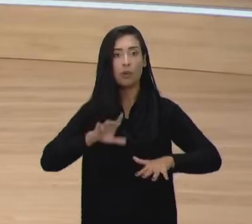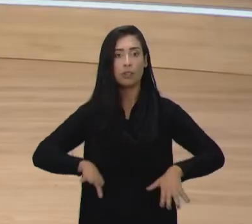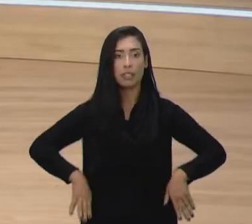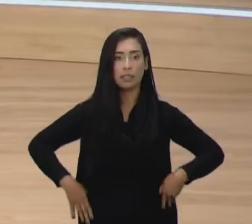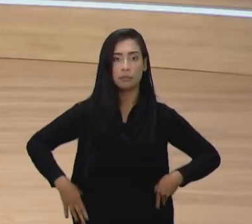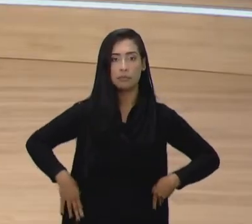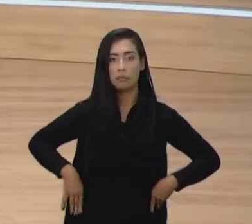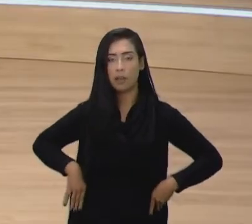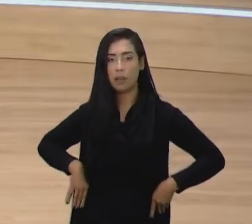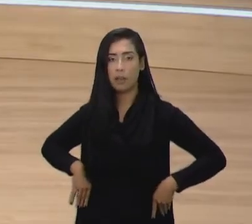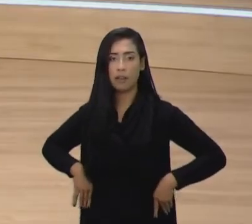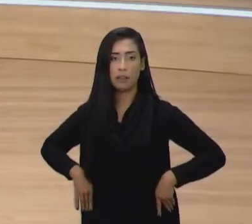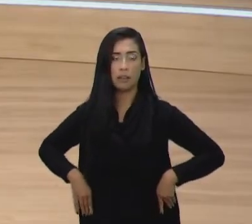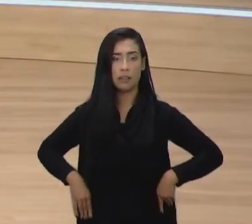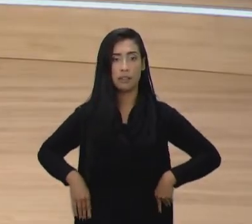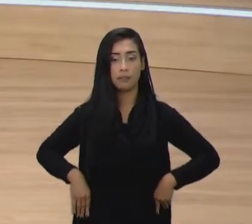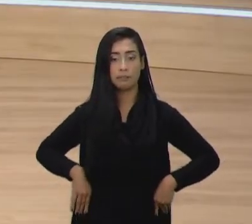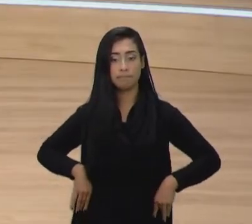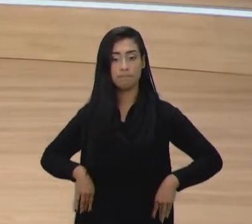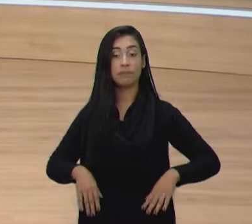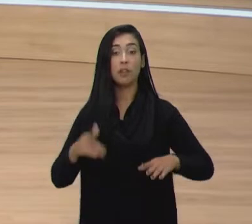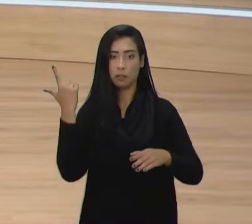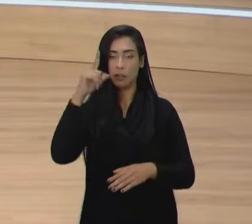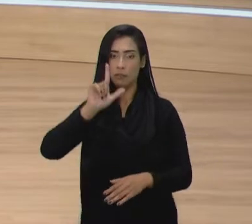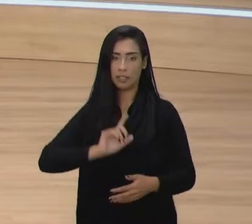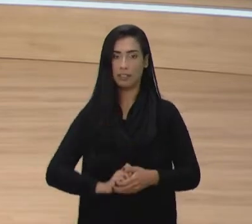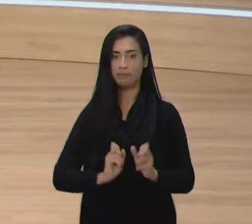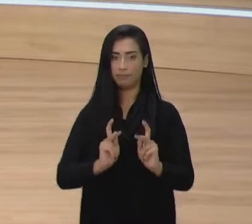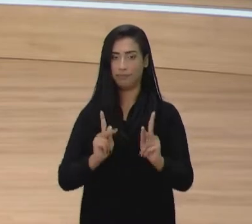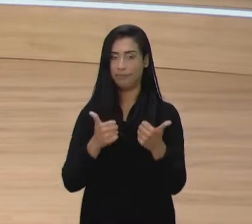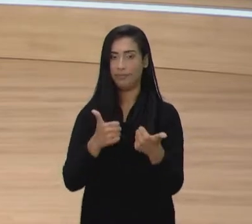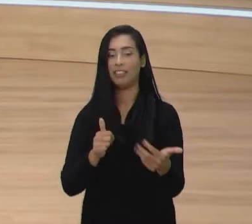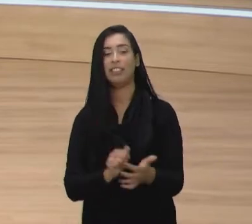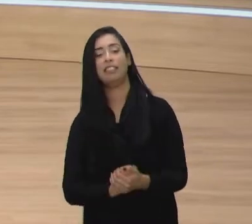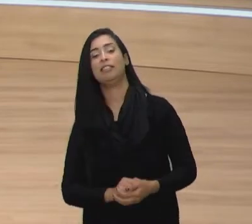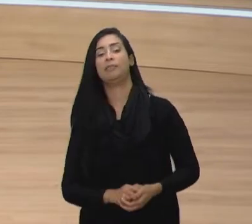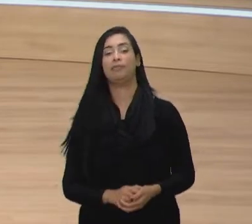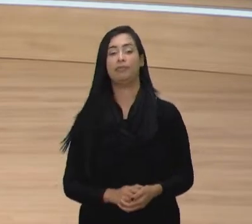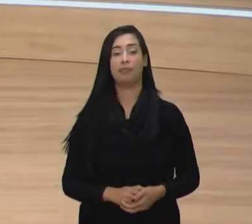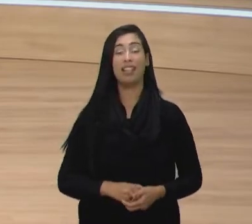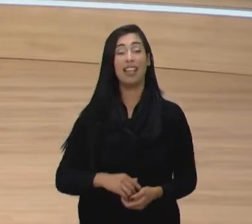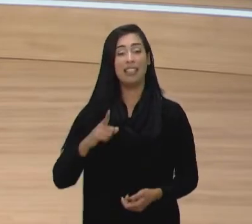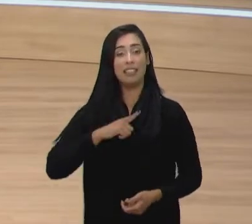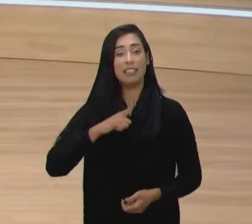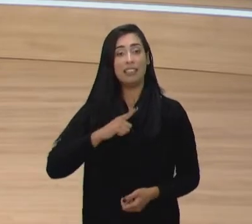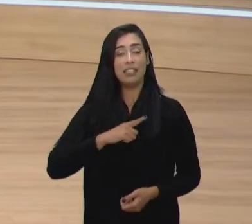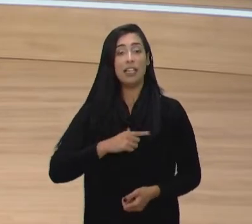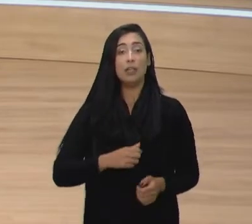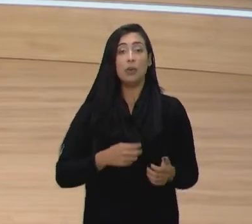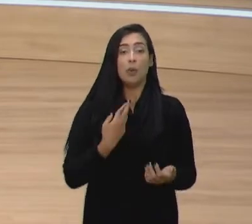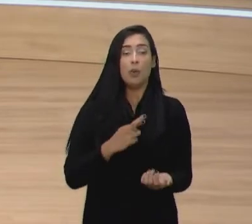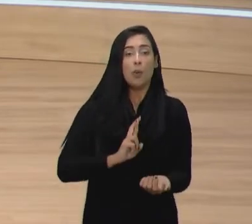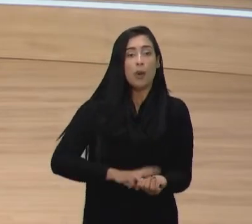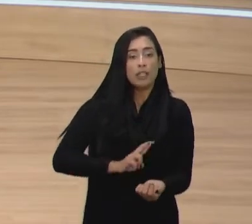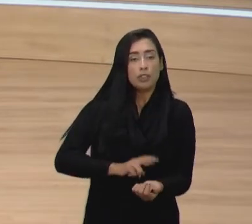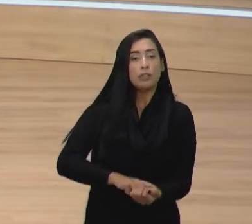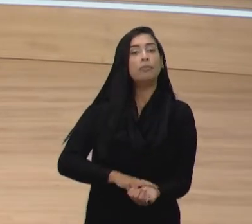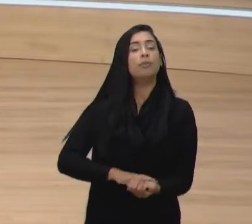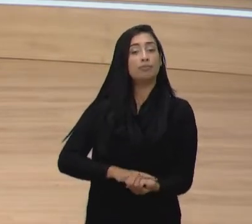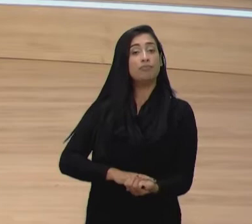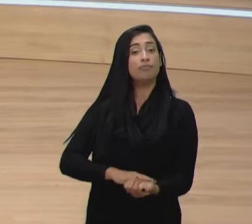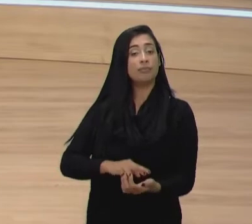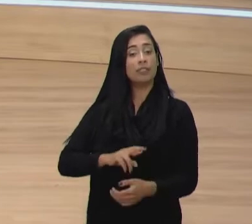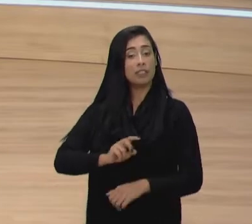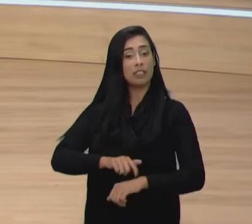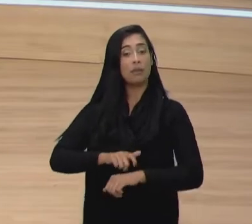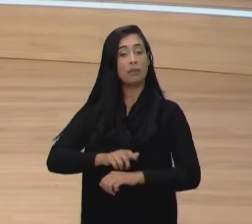ok? Então daqui a gente vai começar essa marcaçãozinha já juntos, pra gente coordenar os pés. A gente vai fazer duas vezes